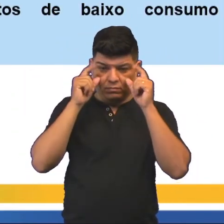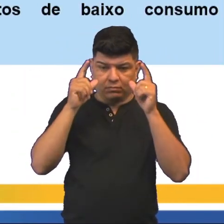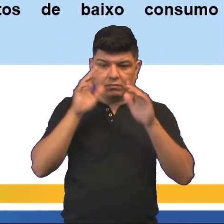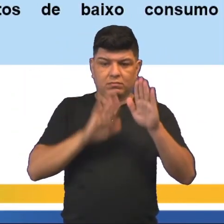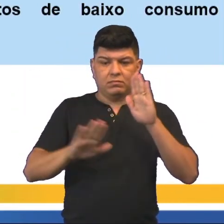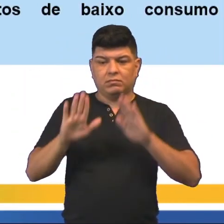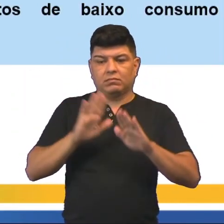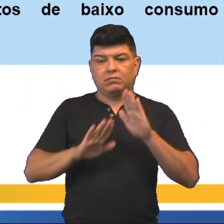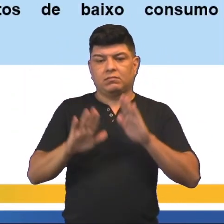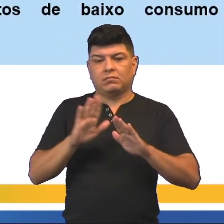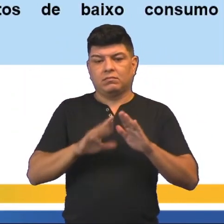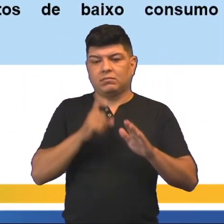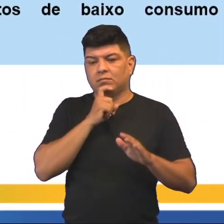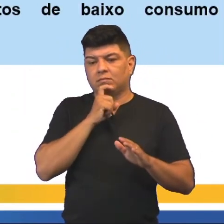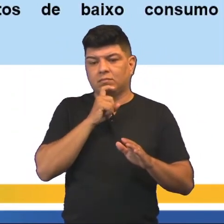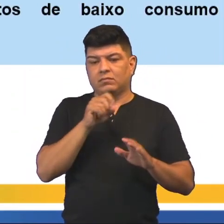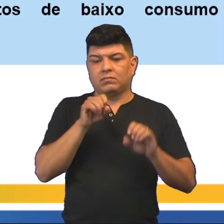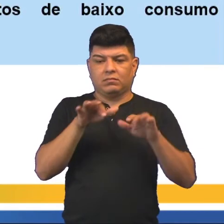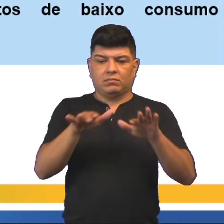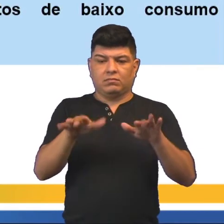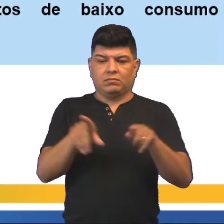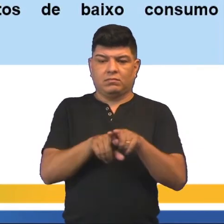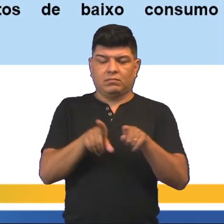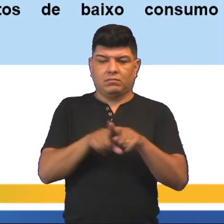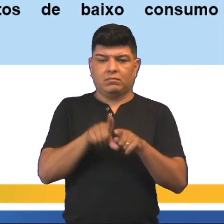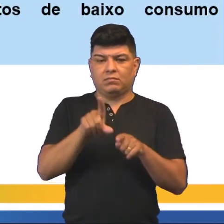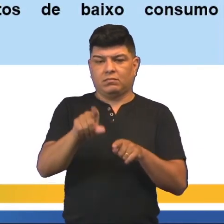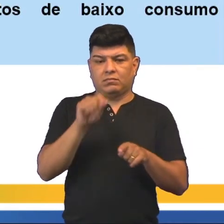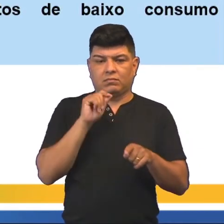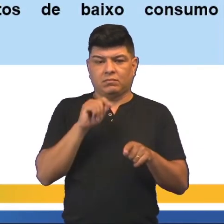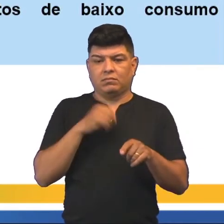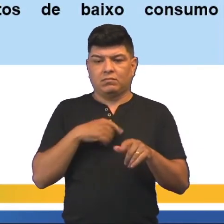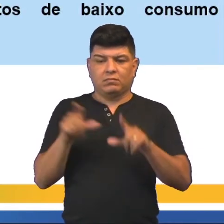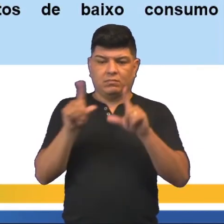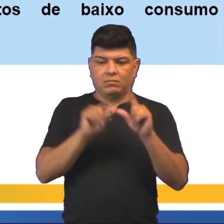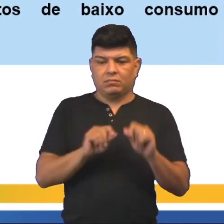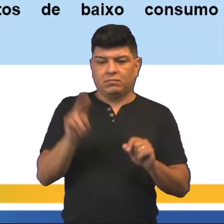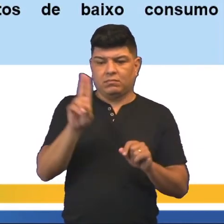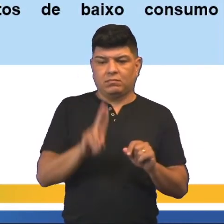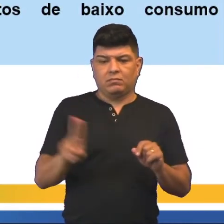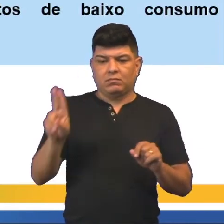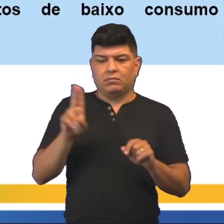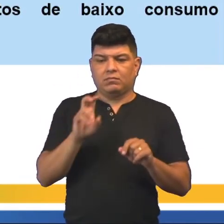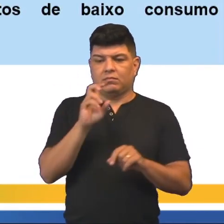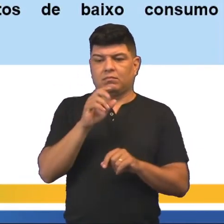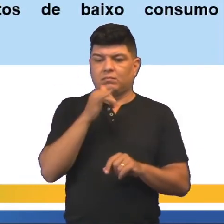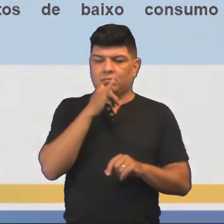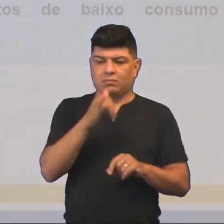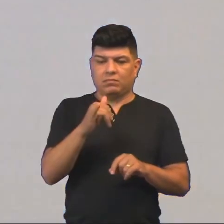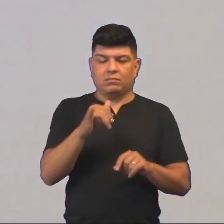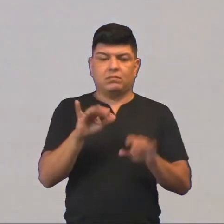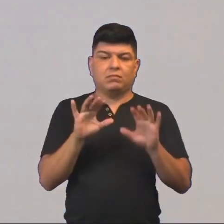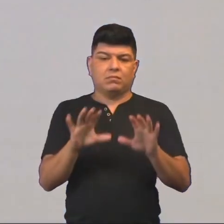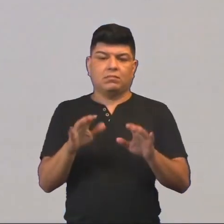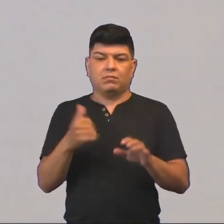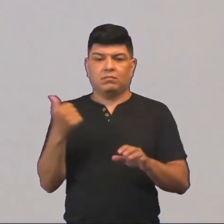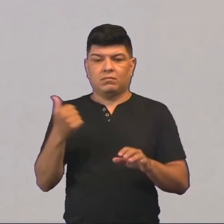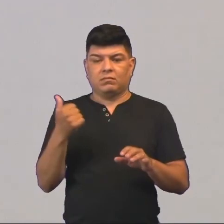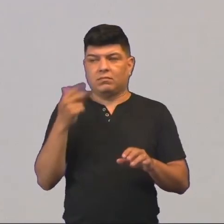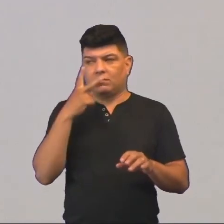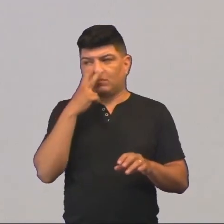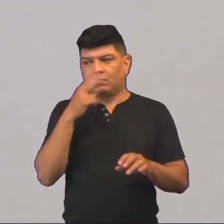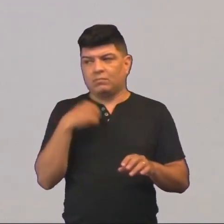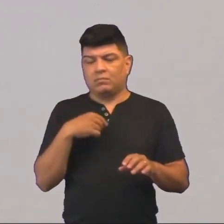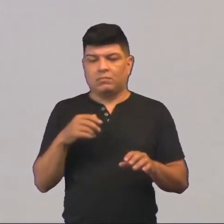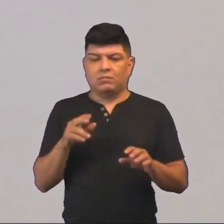e manutenção dos aparelhos de ar-condicionado e escolher equipamentos de baixo consumo energético. Ou seja, nessa primeira medida aí,